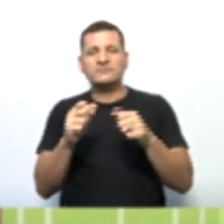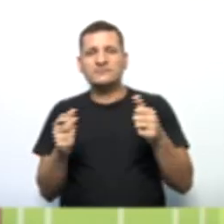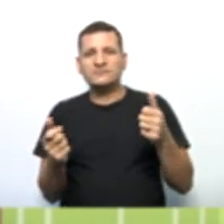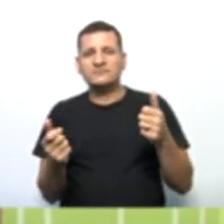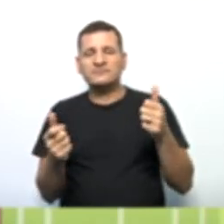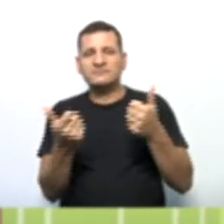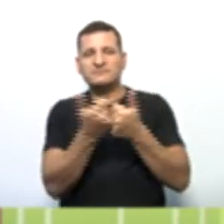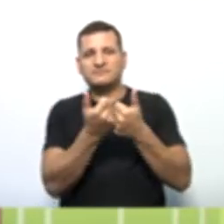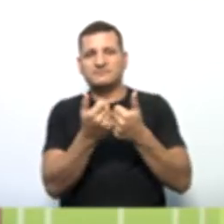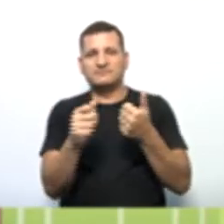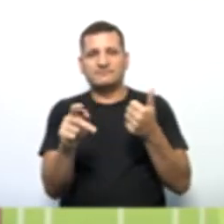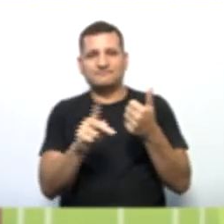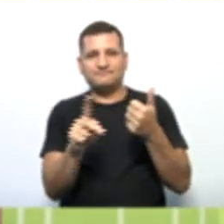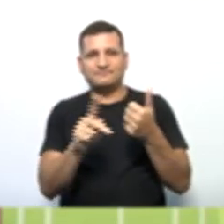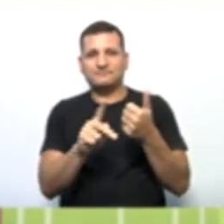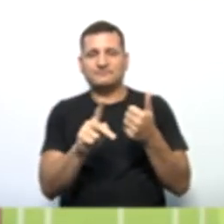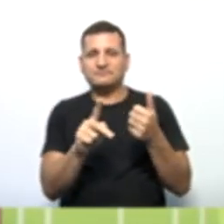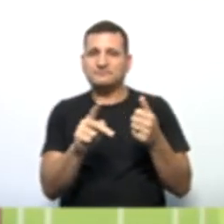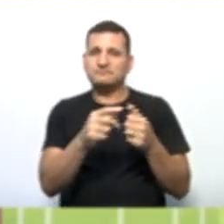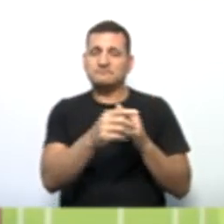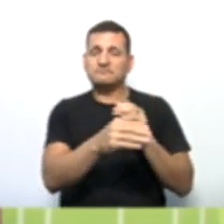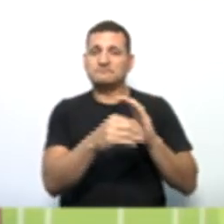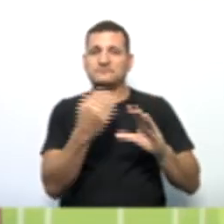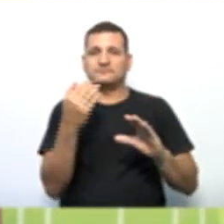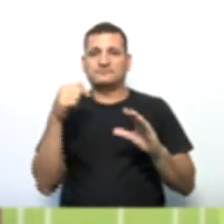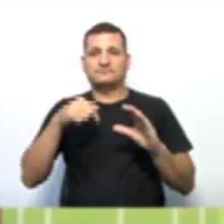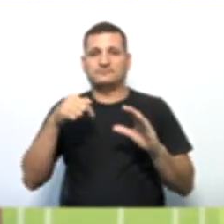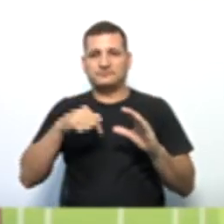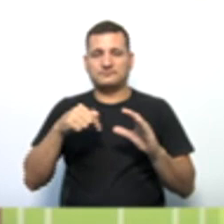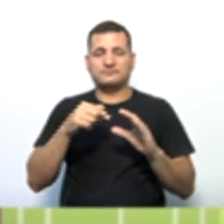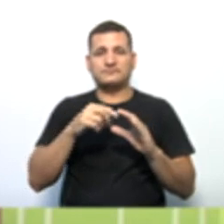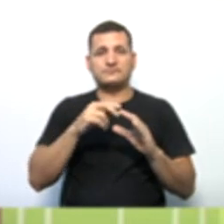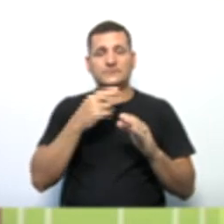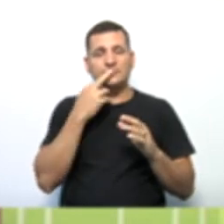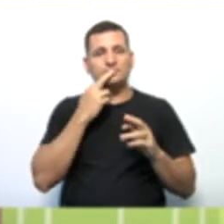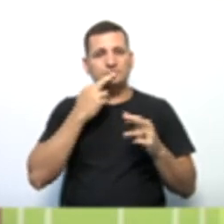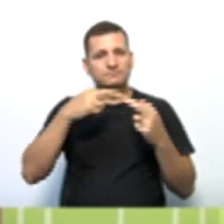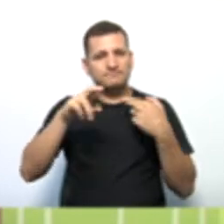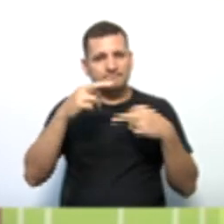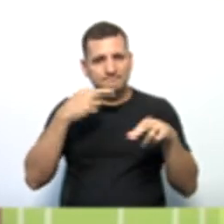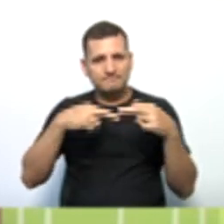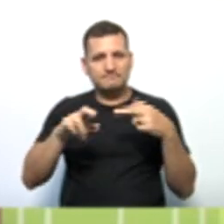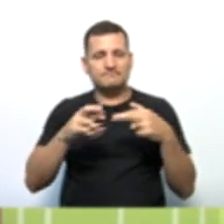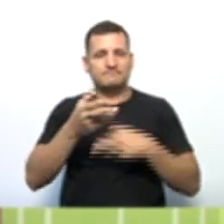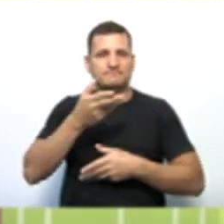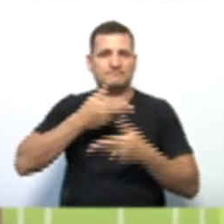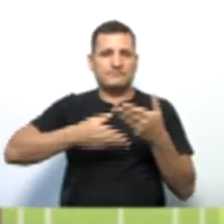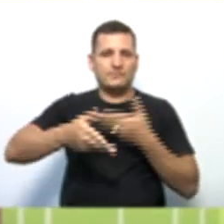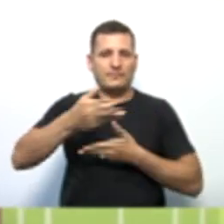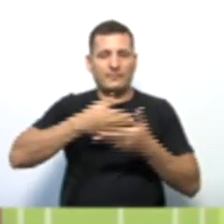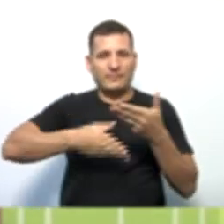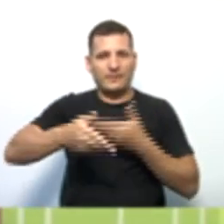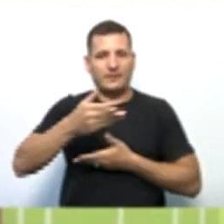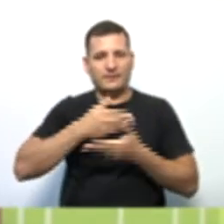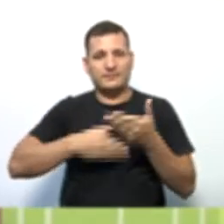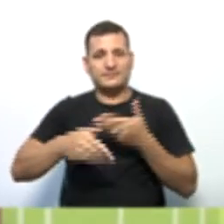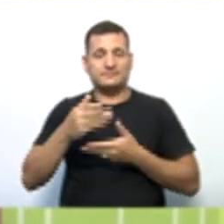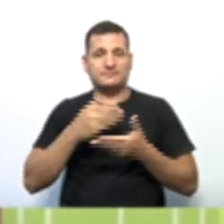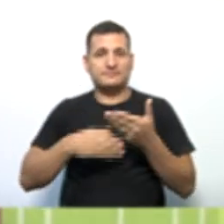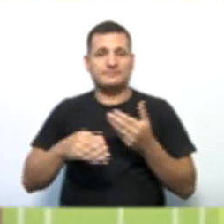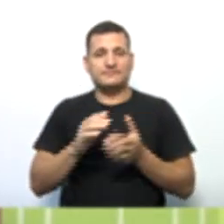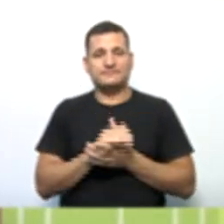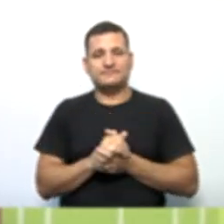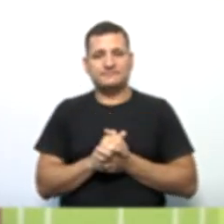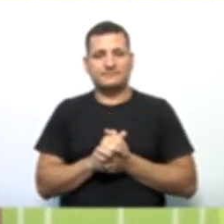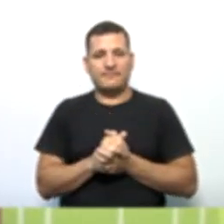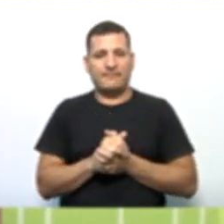mandar sua mensagem aqui no chat com o professor Diego, que nós vamos estar respondendo, vamos estar interagindo e contamos com a presença de vocês na